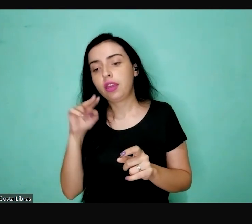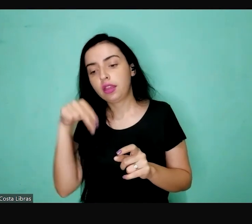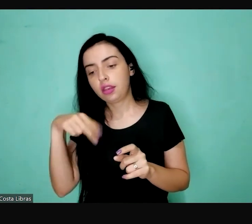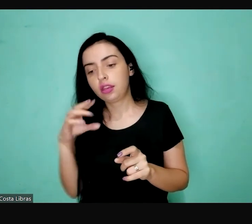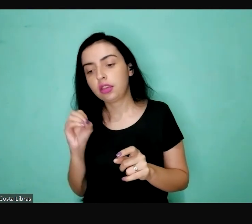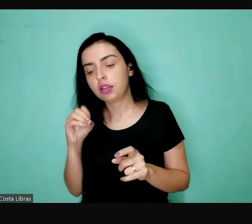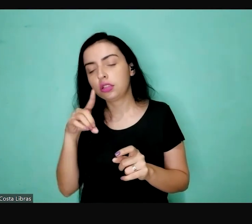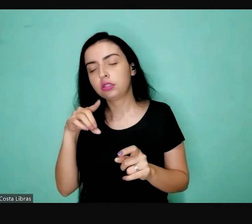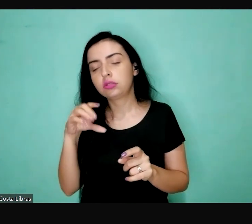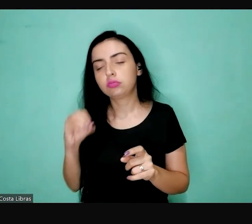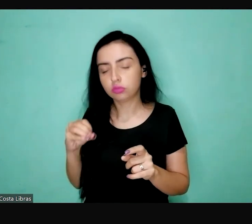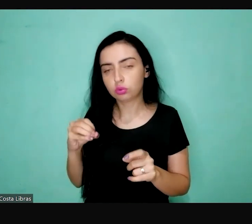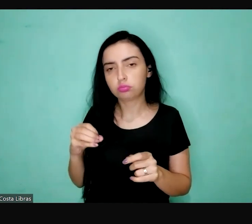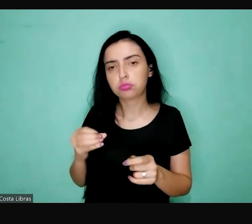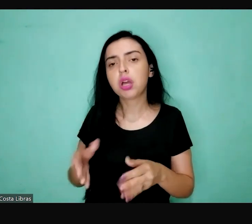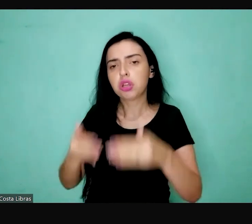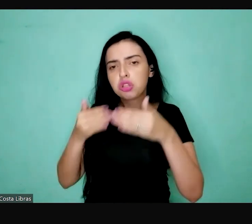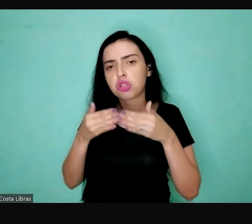uma pergunta.